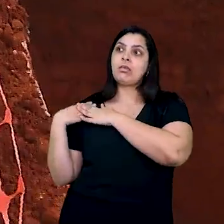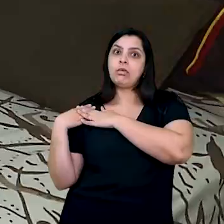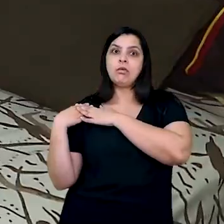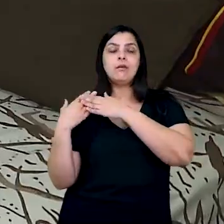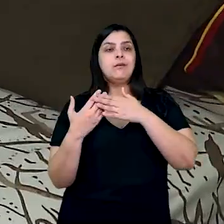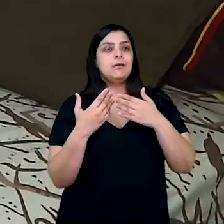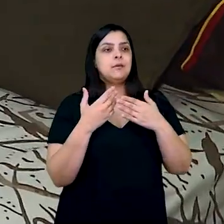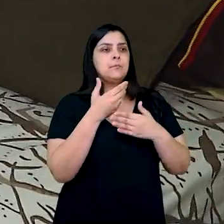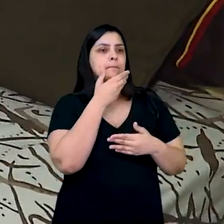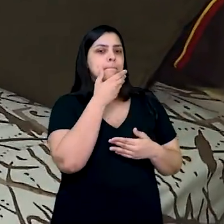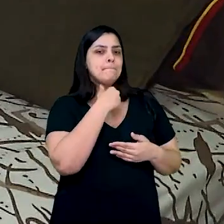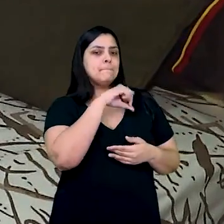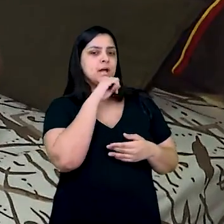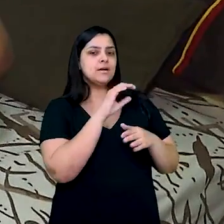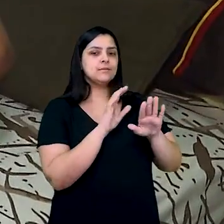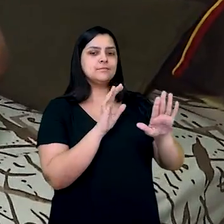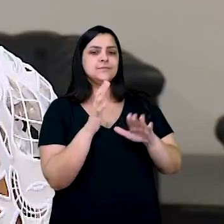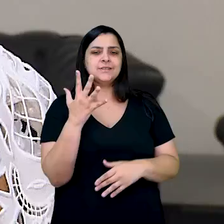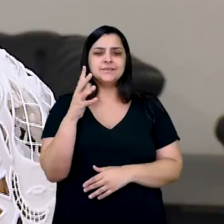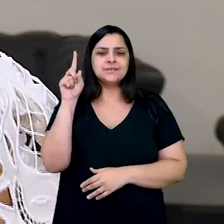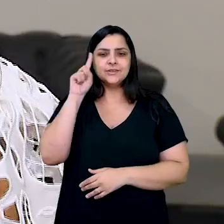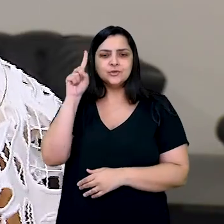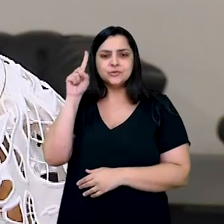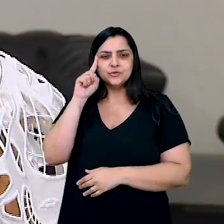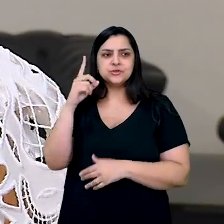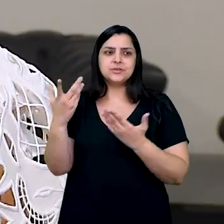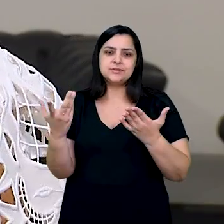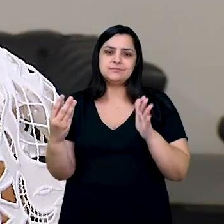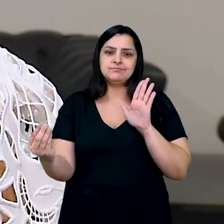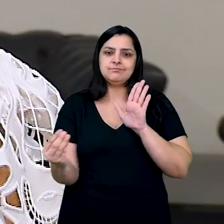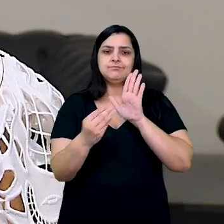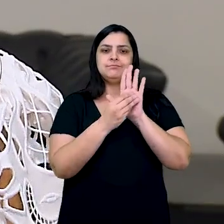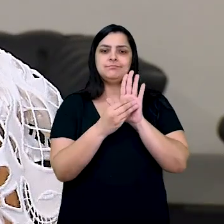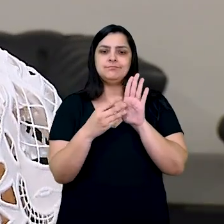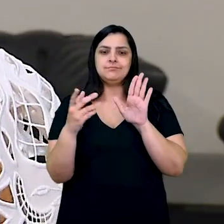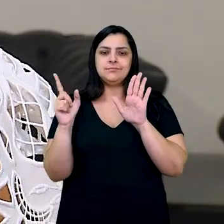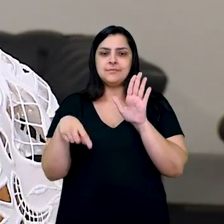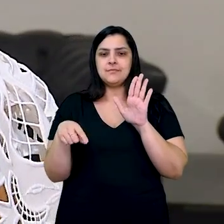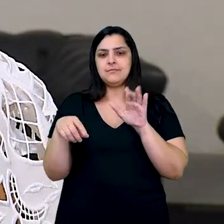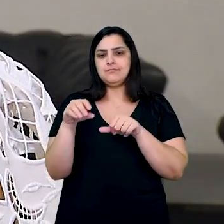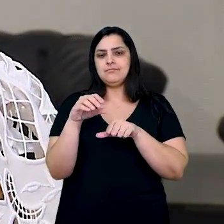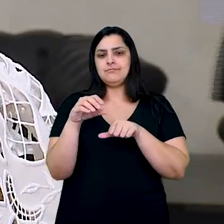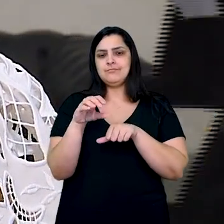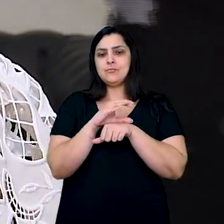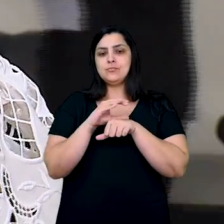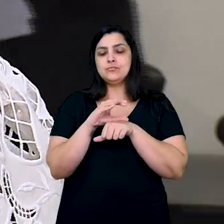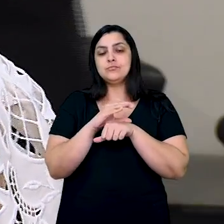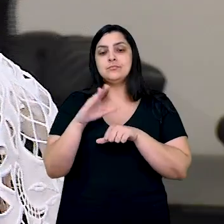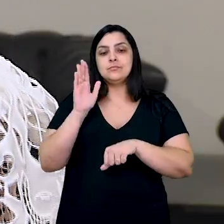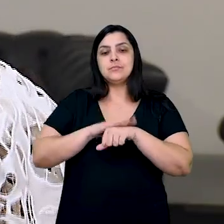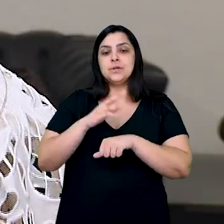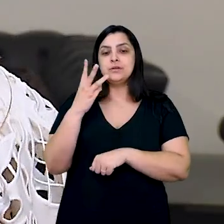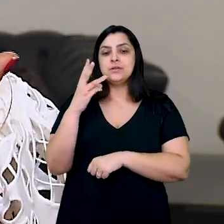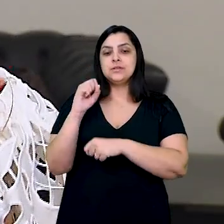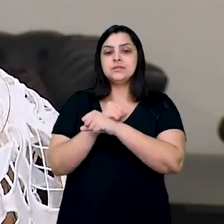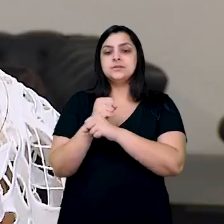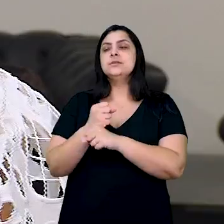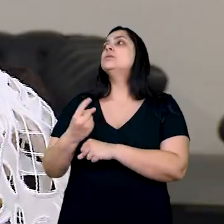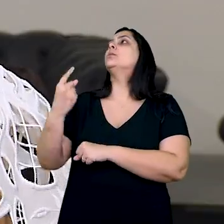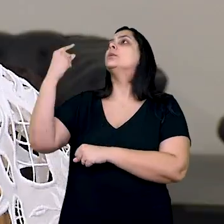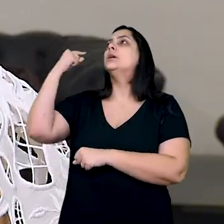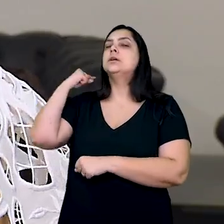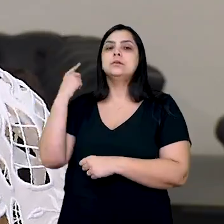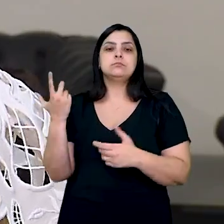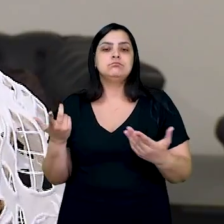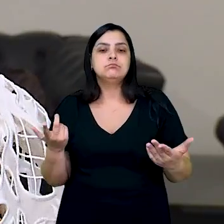a homens e mulheres no mercado de trabalho. 5 dias estão previstos no ato das disposições constitucionais transitórias, que foi promulgada há 35